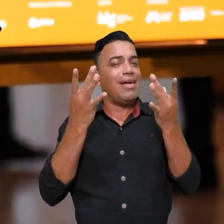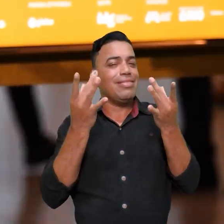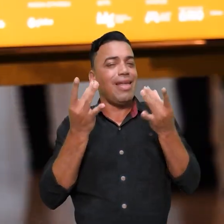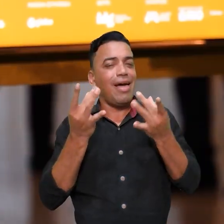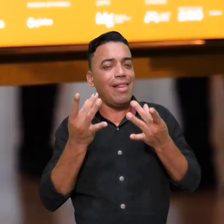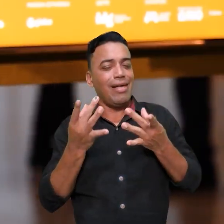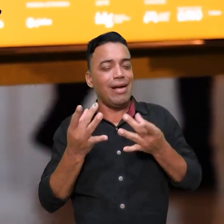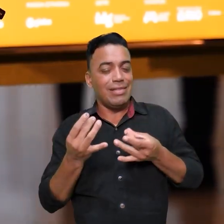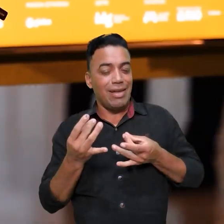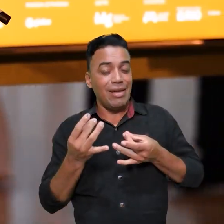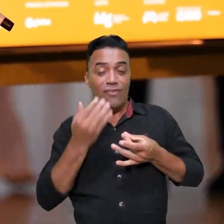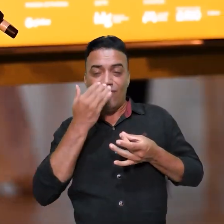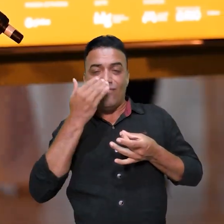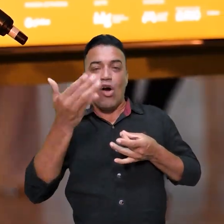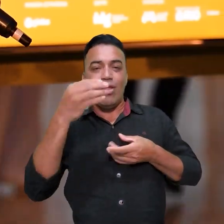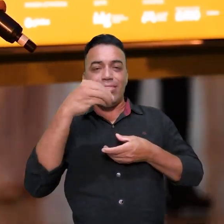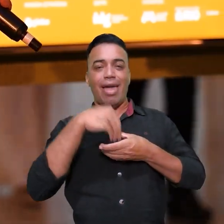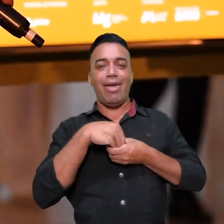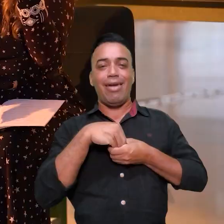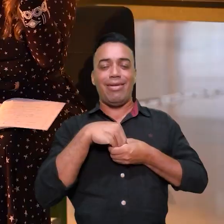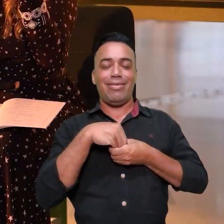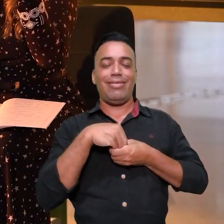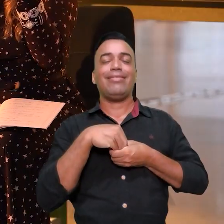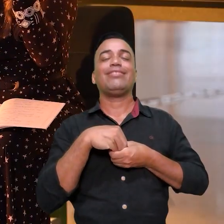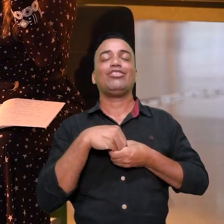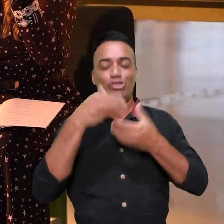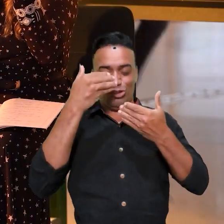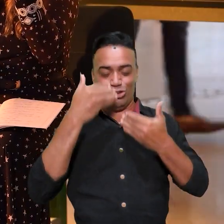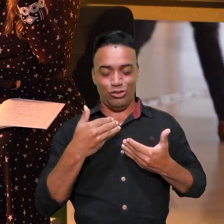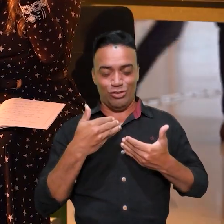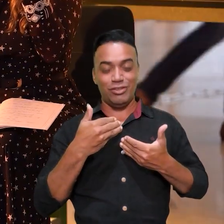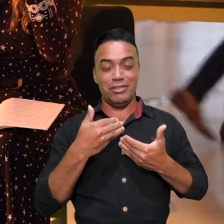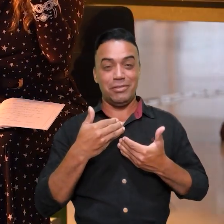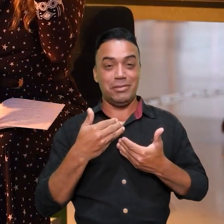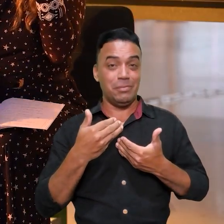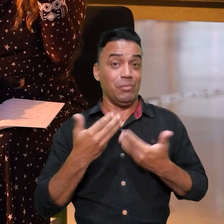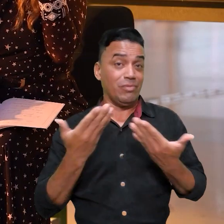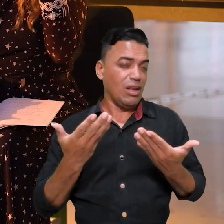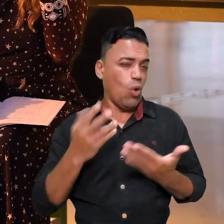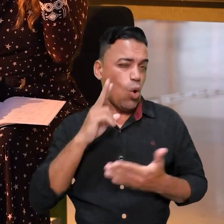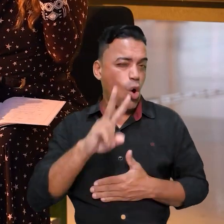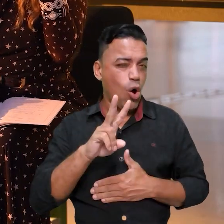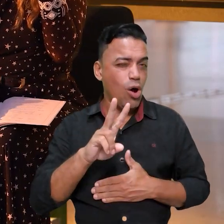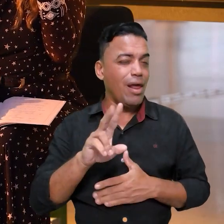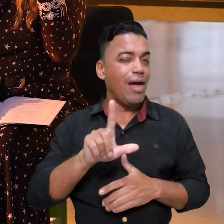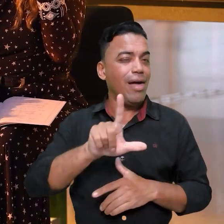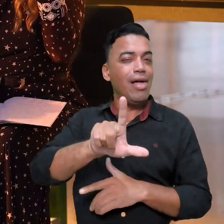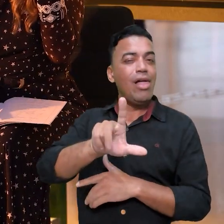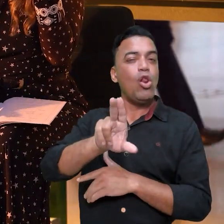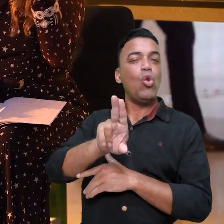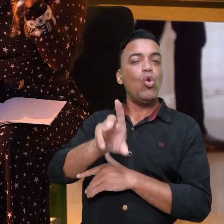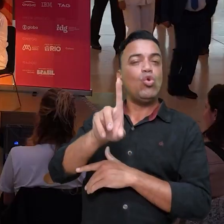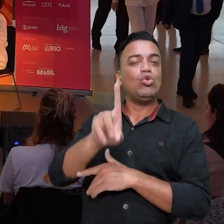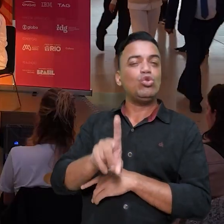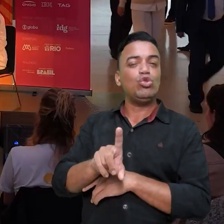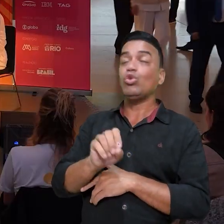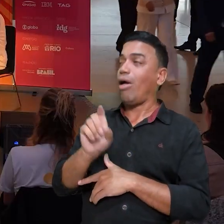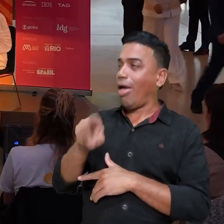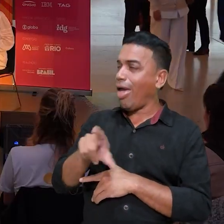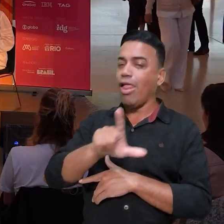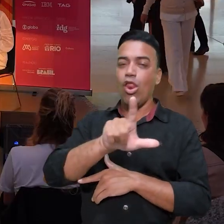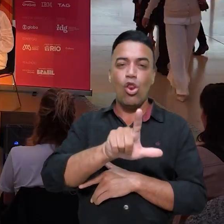delicadeza fora e dentro de mim. Então, e isso, olha só, a gente considera um luxo, né? É um